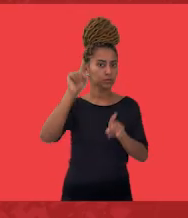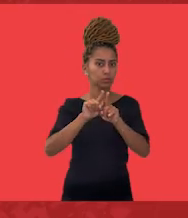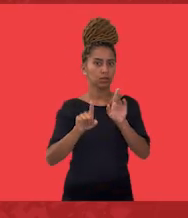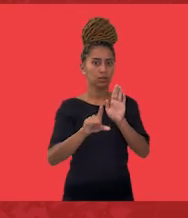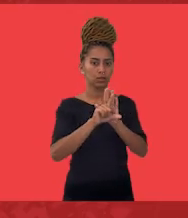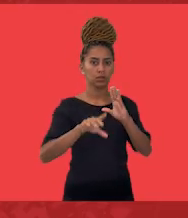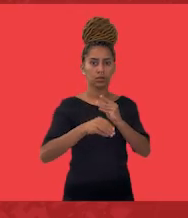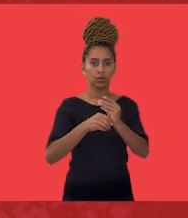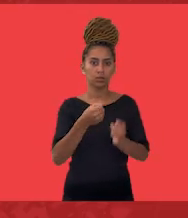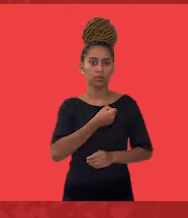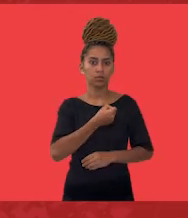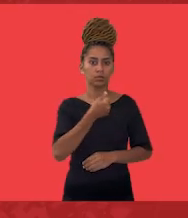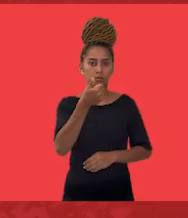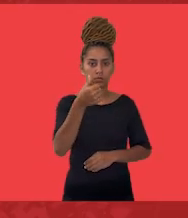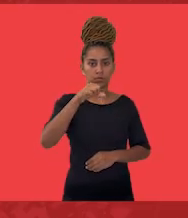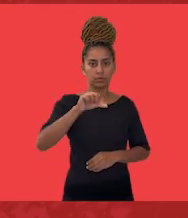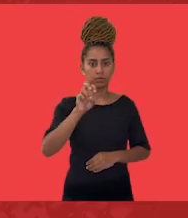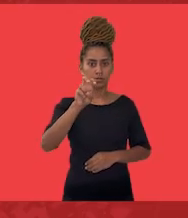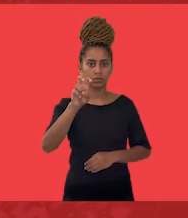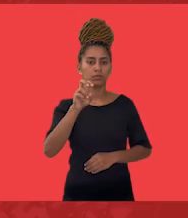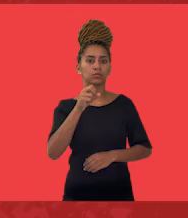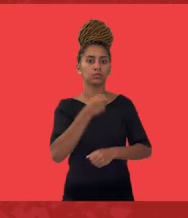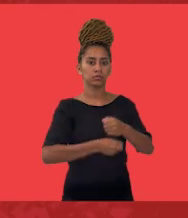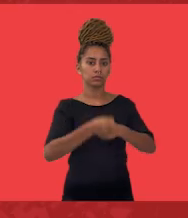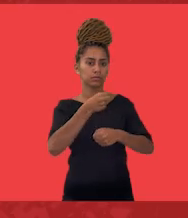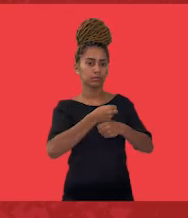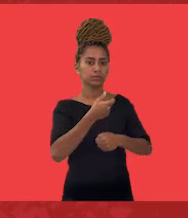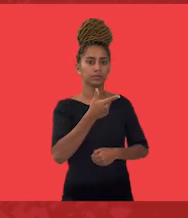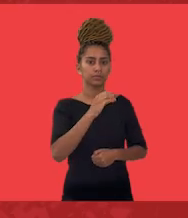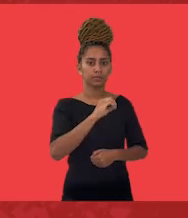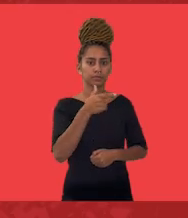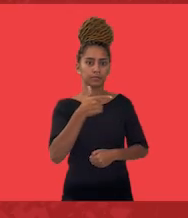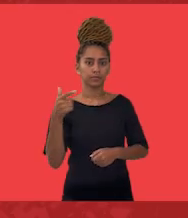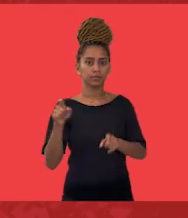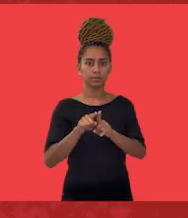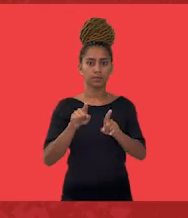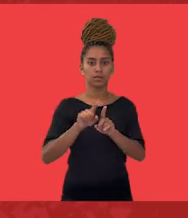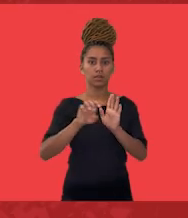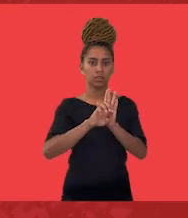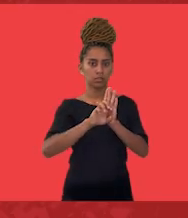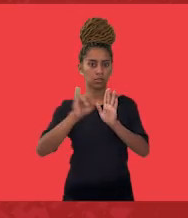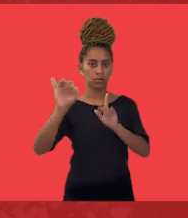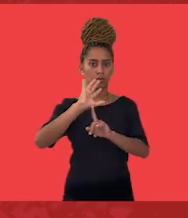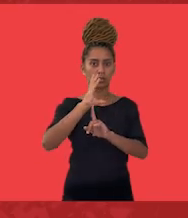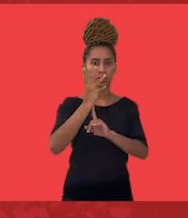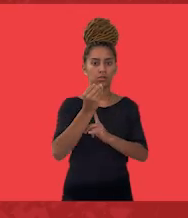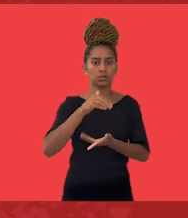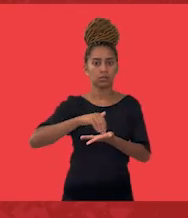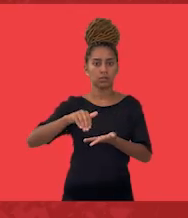do Ceará, com recursos da Lei Paulo Gustavo, Lei Complementar número 195